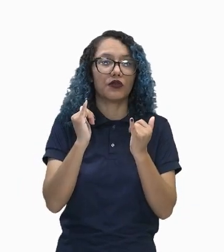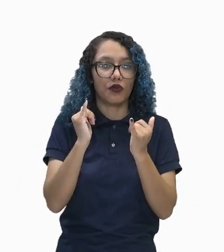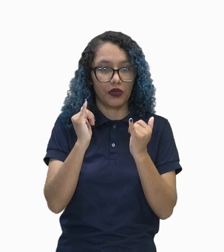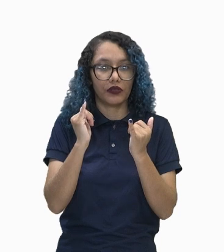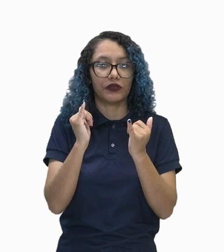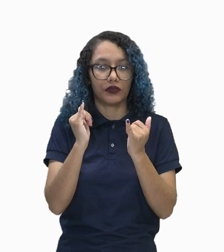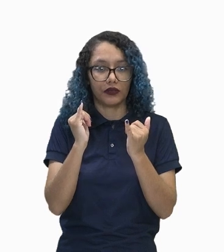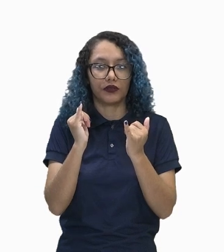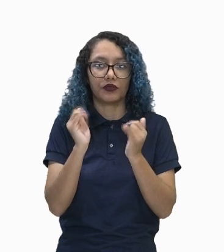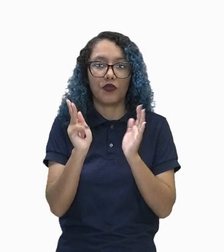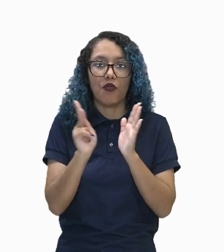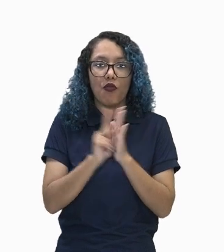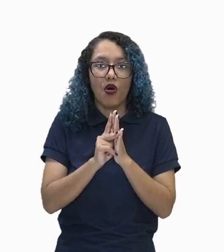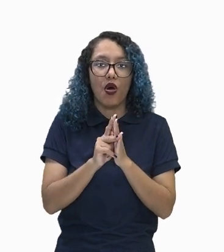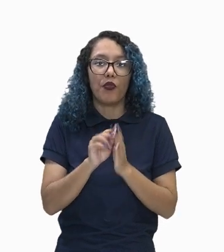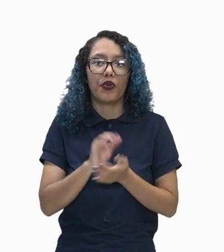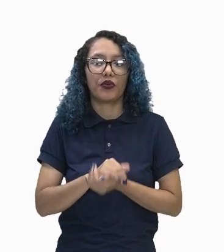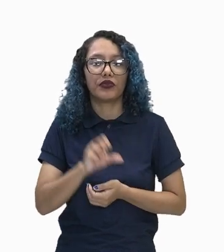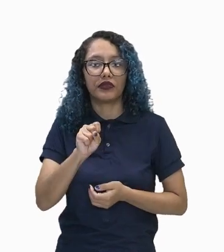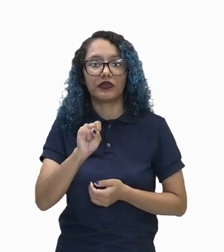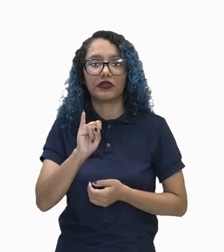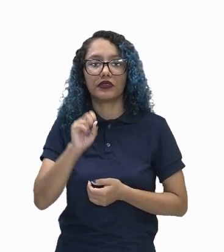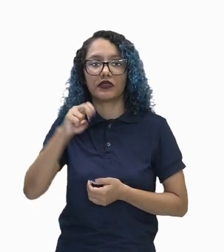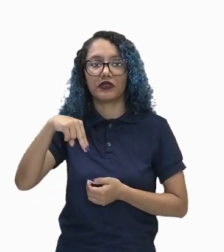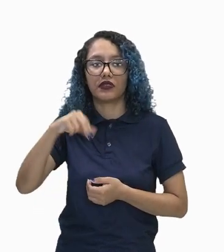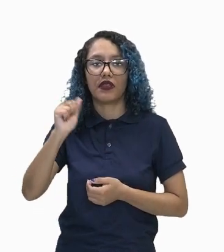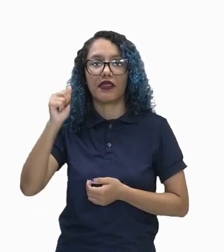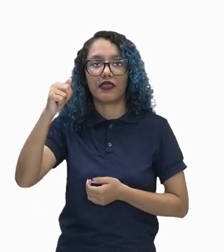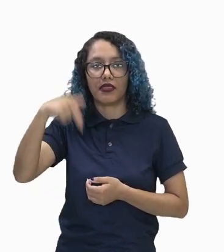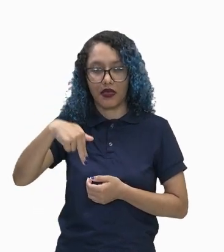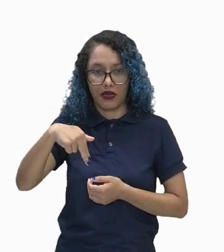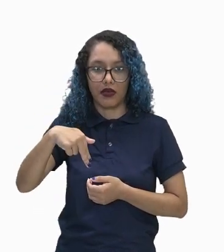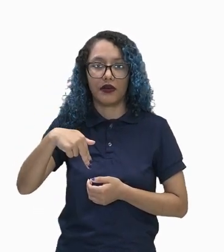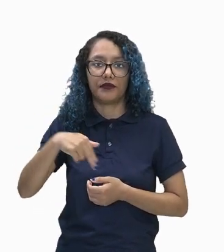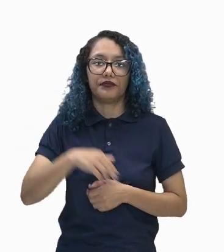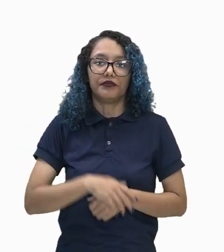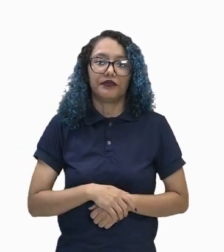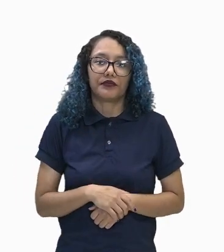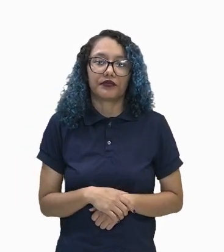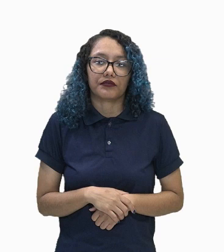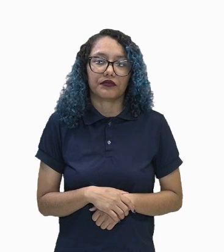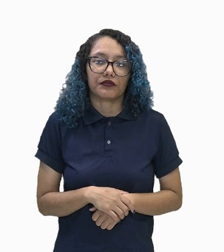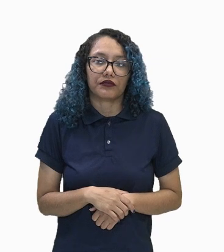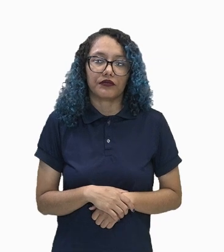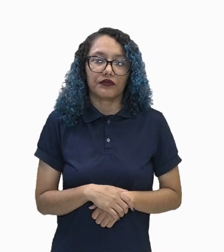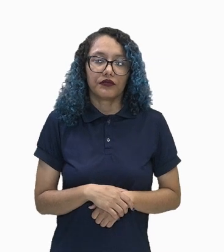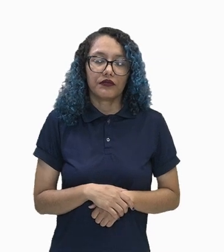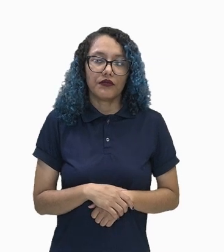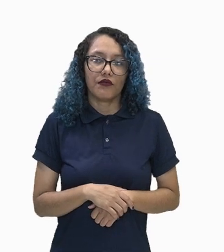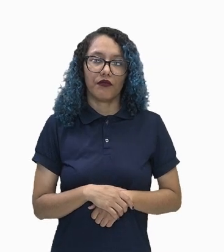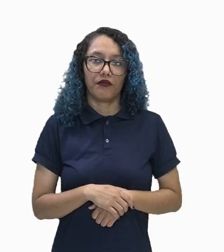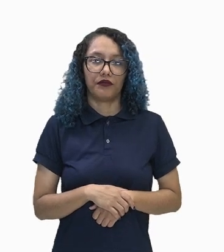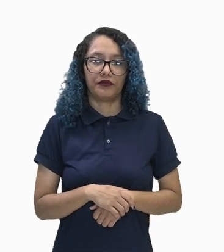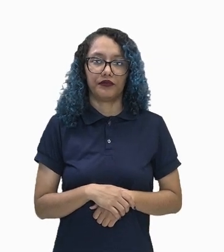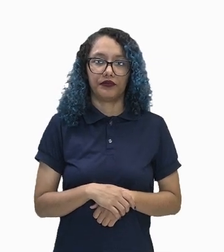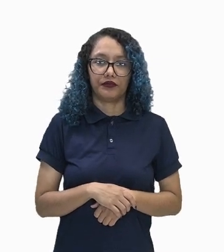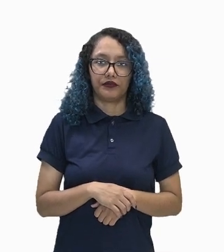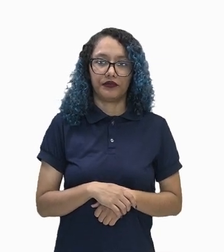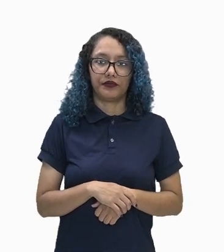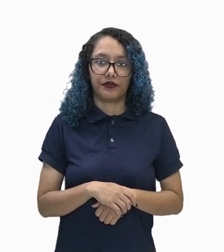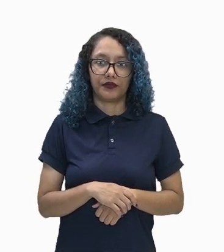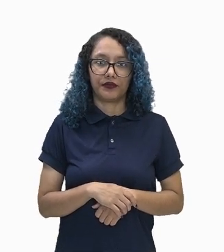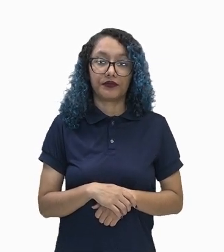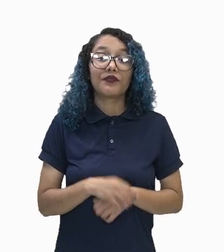de Informação de Agravos de Notificação do SINAM. Então, quando nós passamos